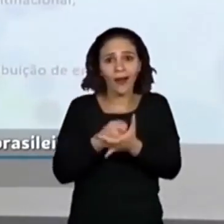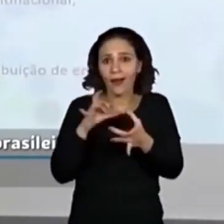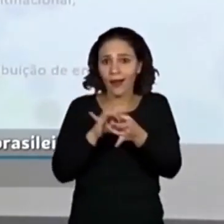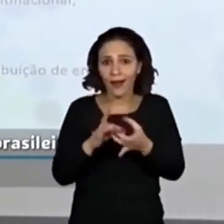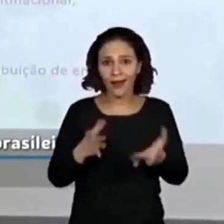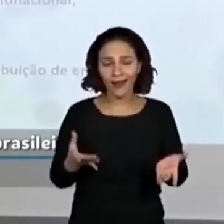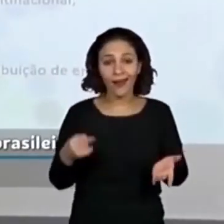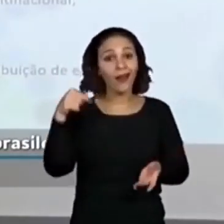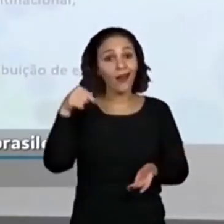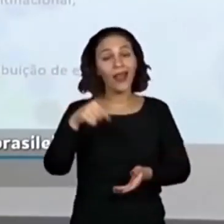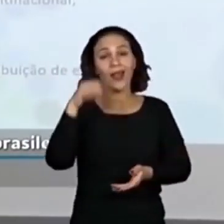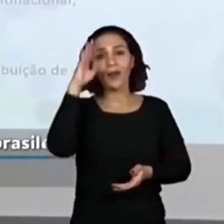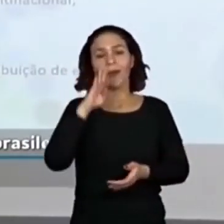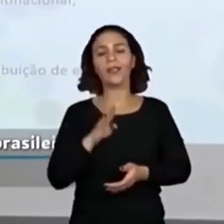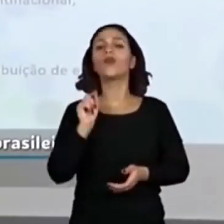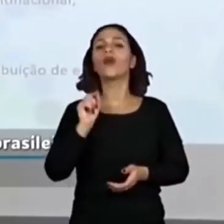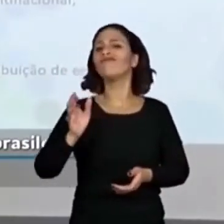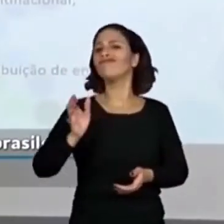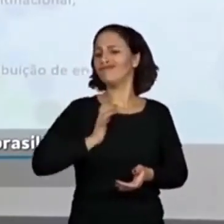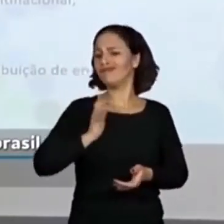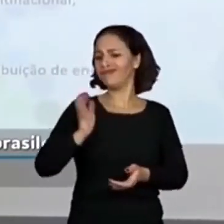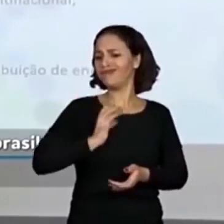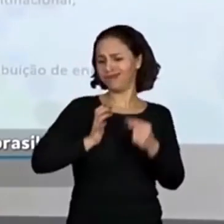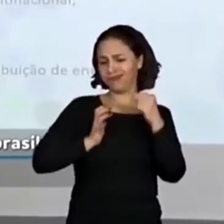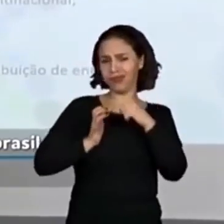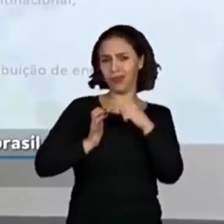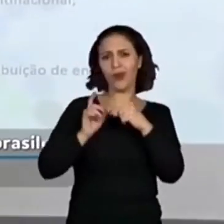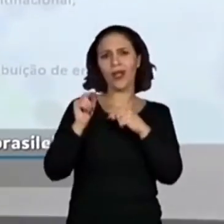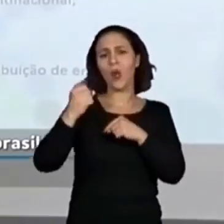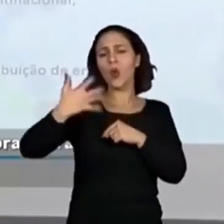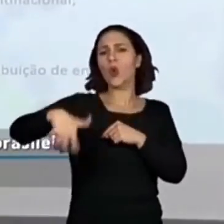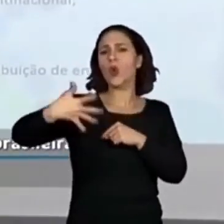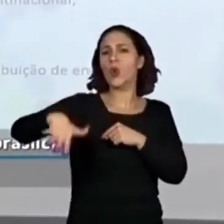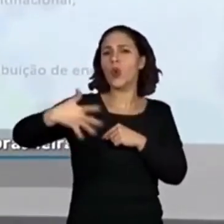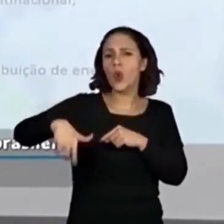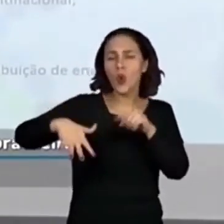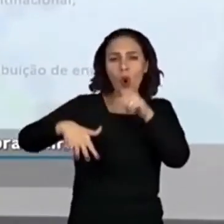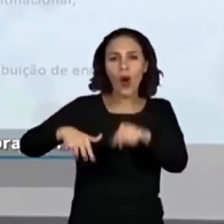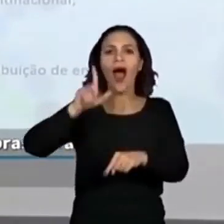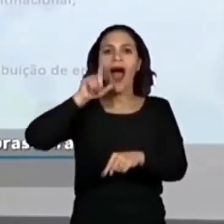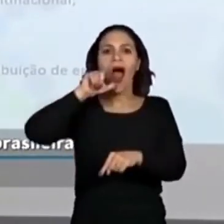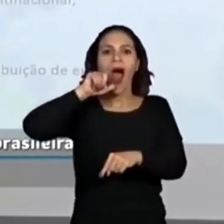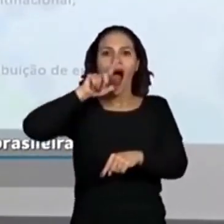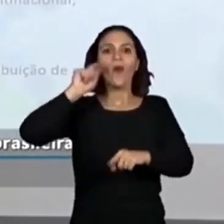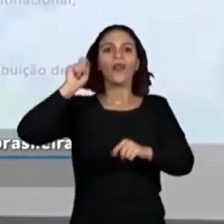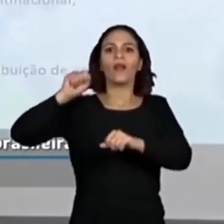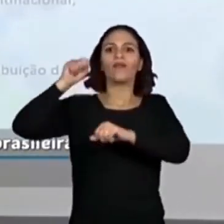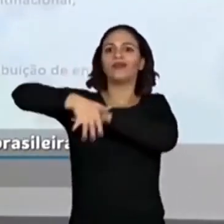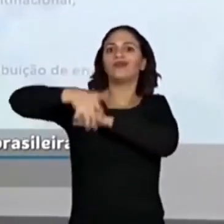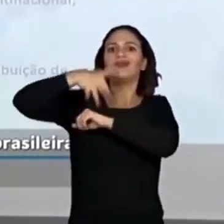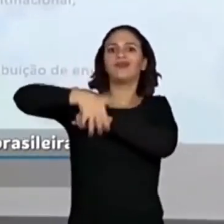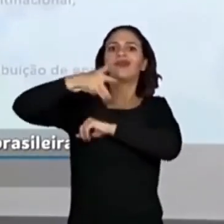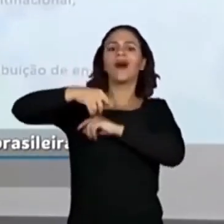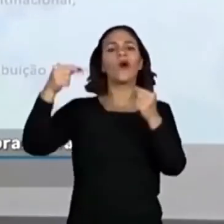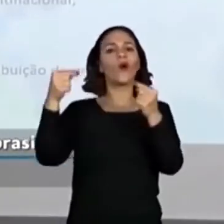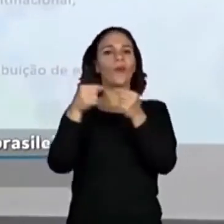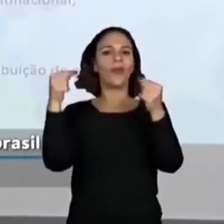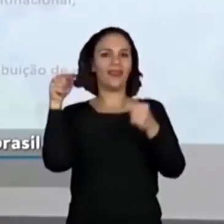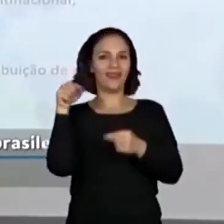país rico em energia hidroelétrica, então foi tendo o